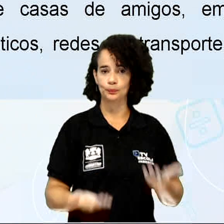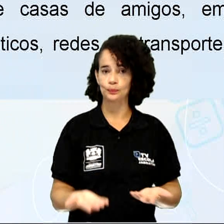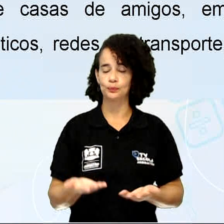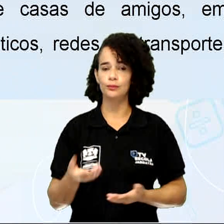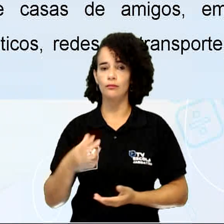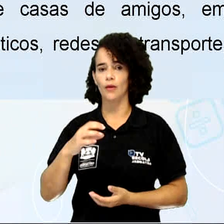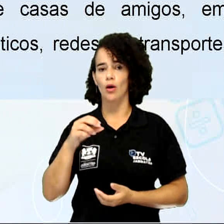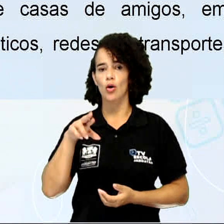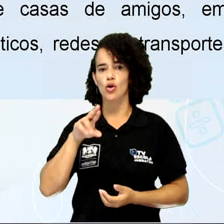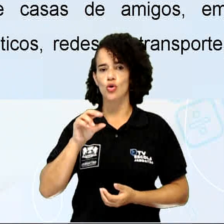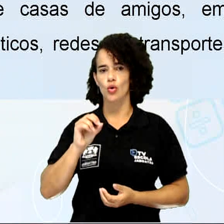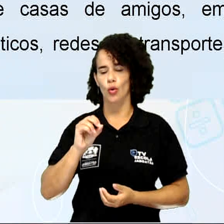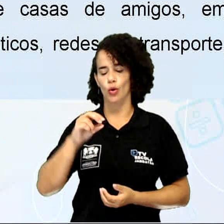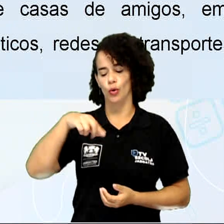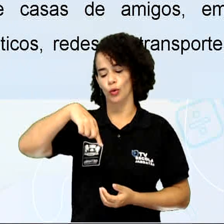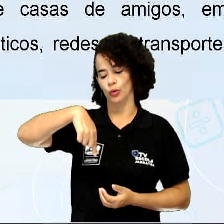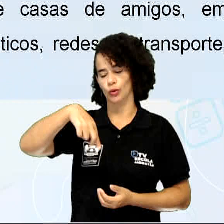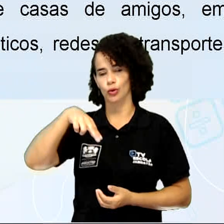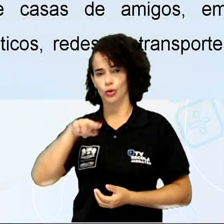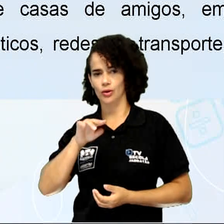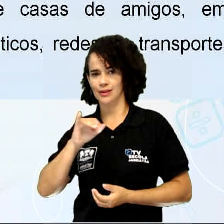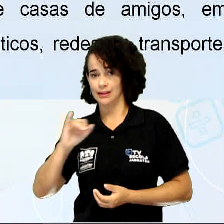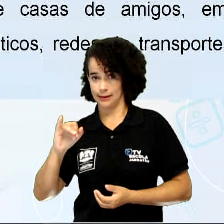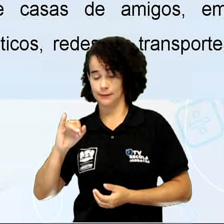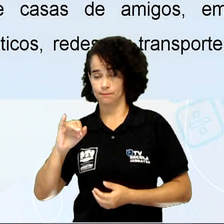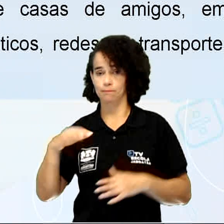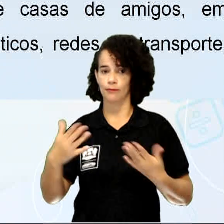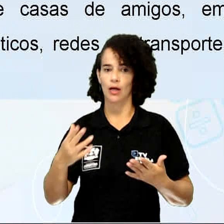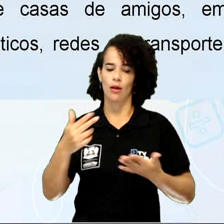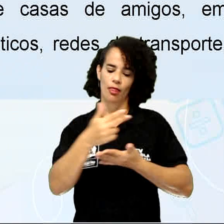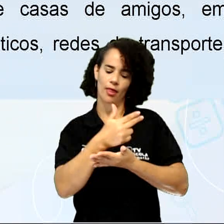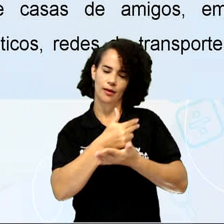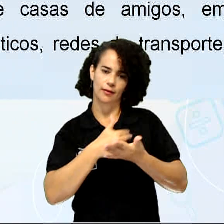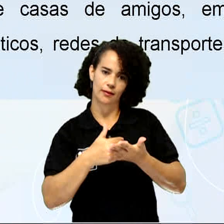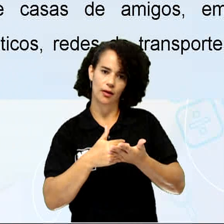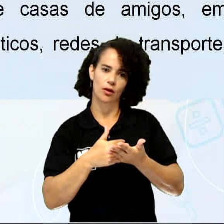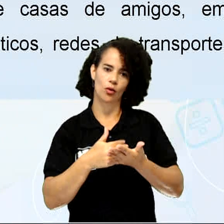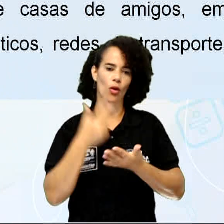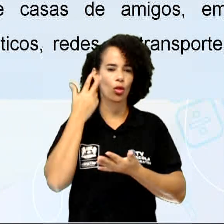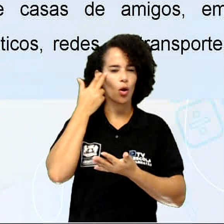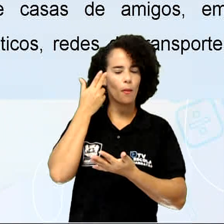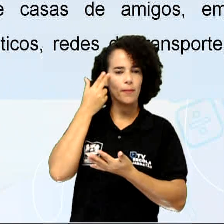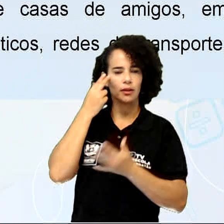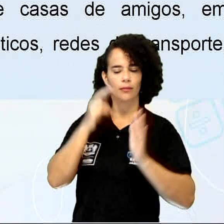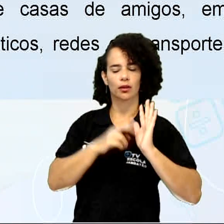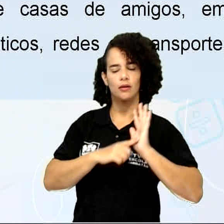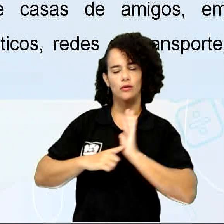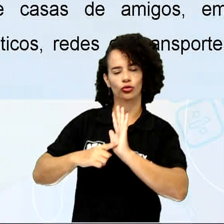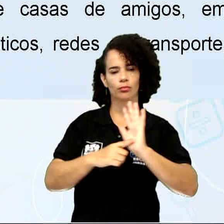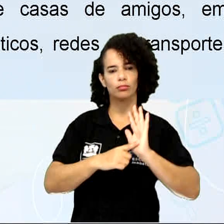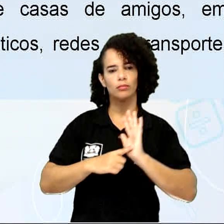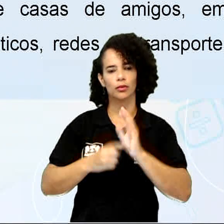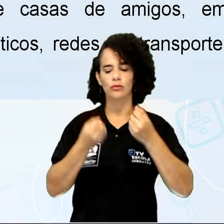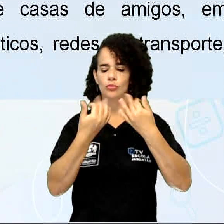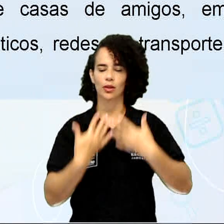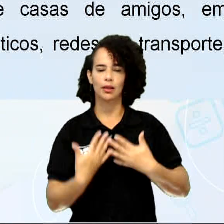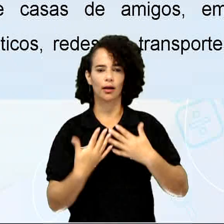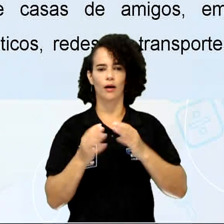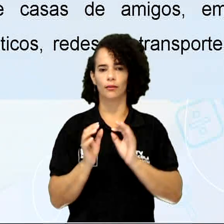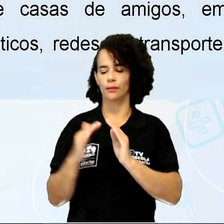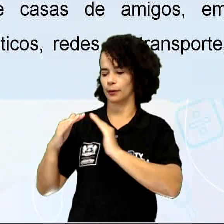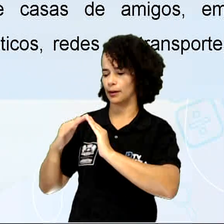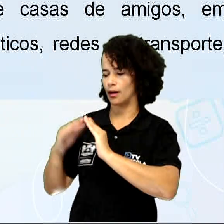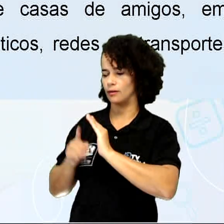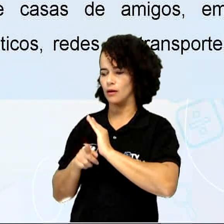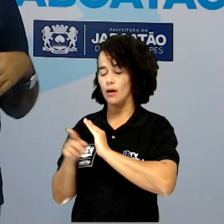bastante utilizado no cotidiano, geralmente em desenhos para explicar o trajeto de casa para o amigo, até a escola, né? Ou de casa